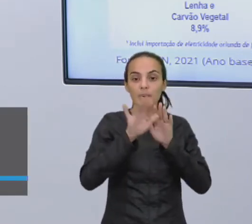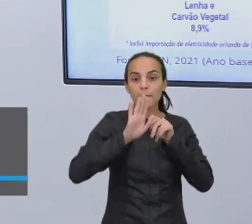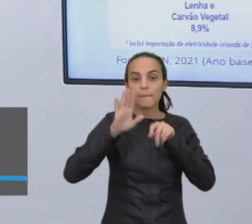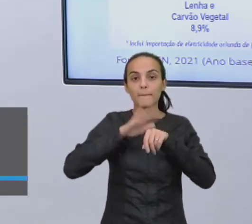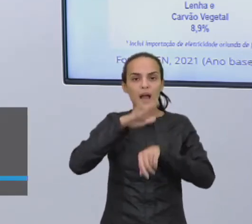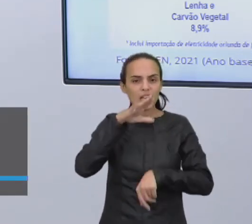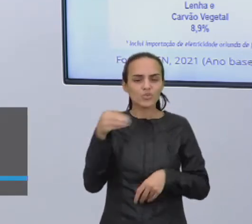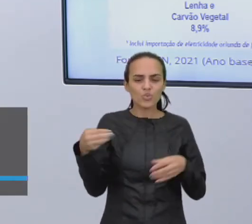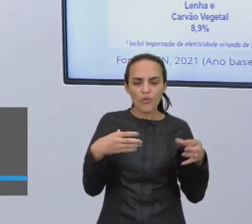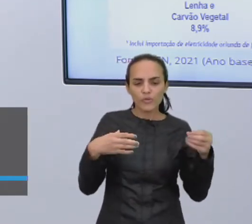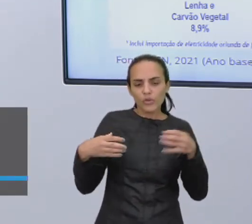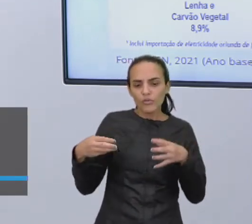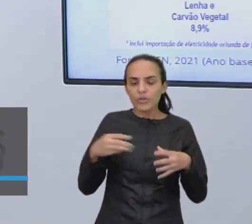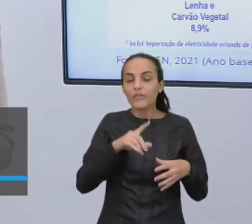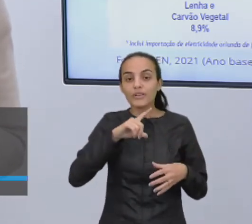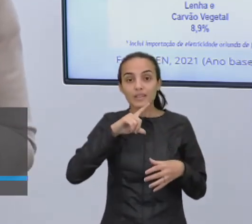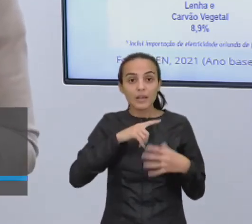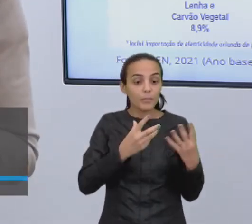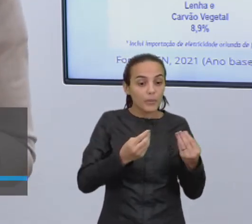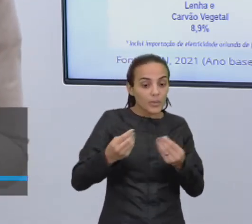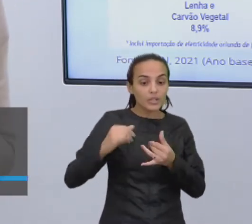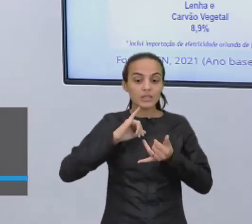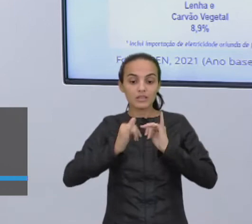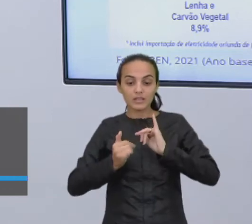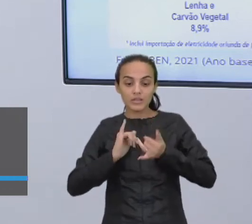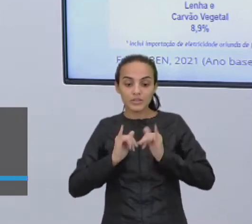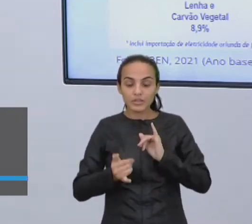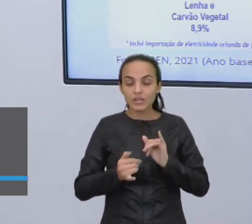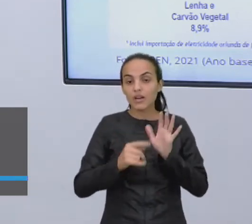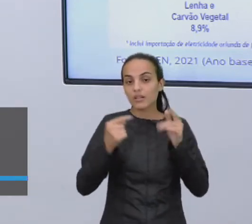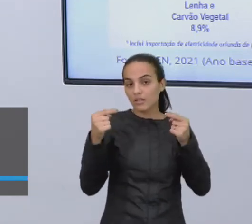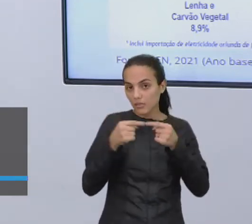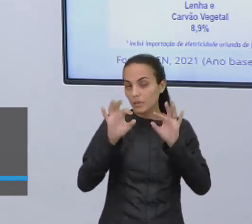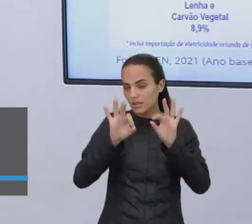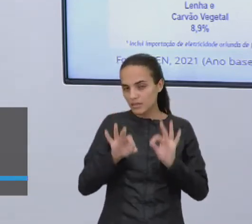mais renovável, né? Então tem muita energia vinda de